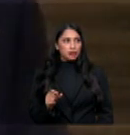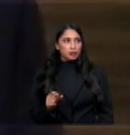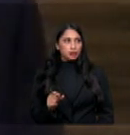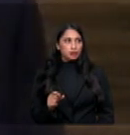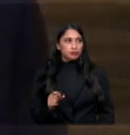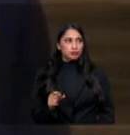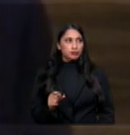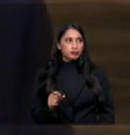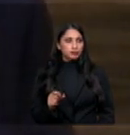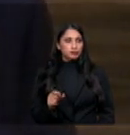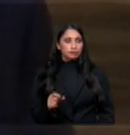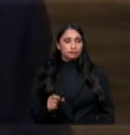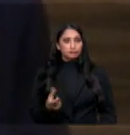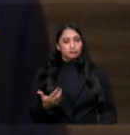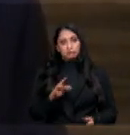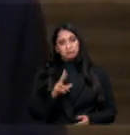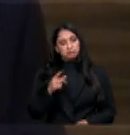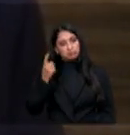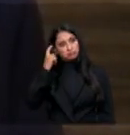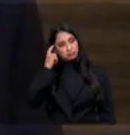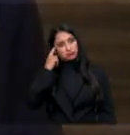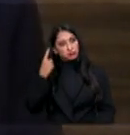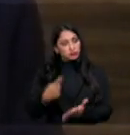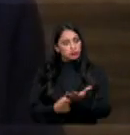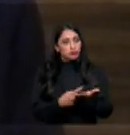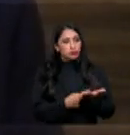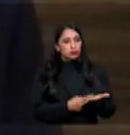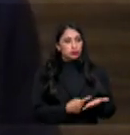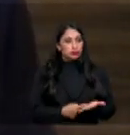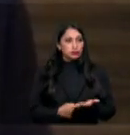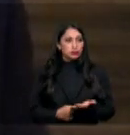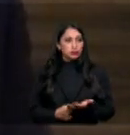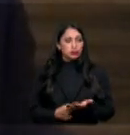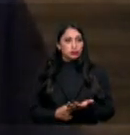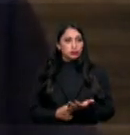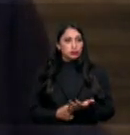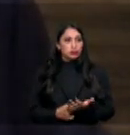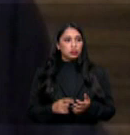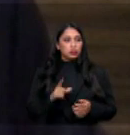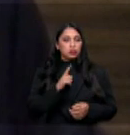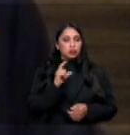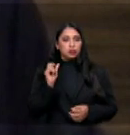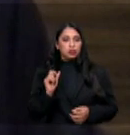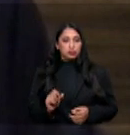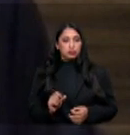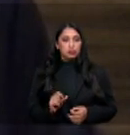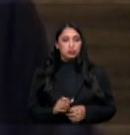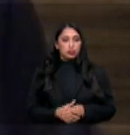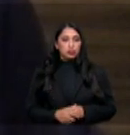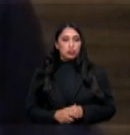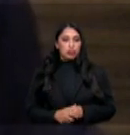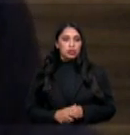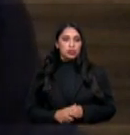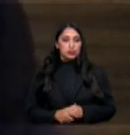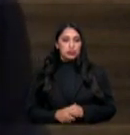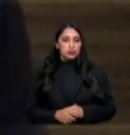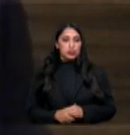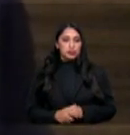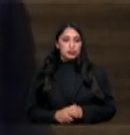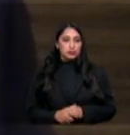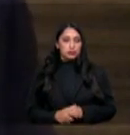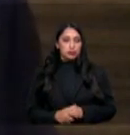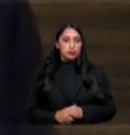a meu ver, devem ser pagas. E eu não acho que o acordo coletivo tenha excluído essa possibilidade. Note-se